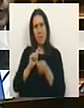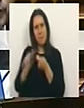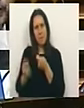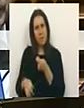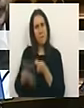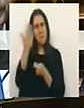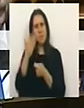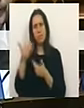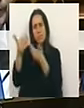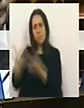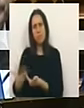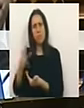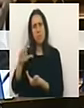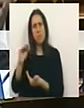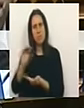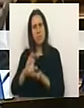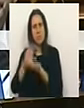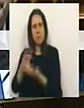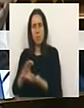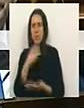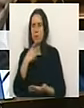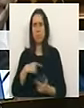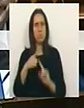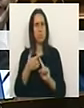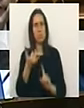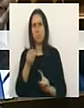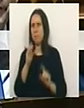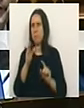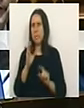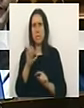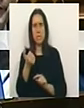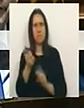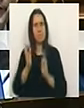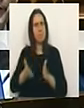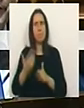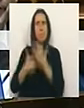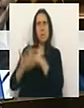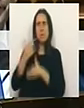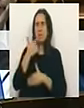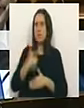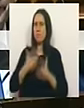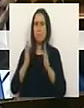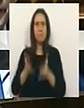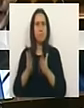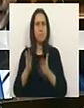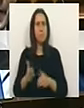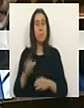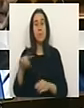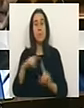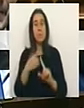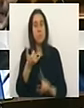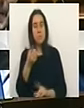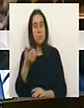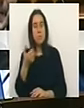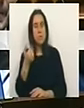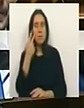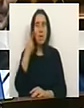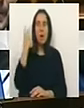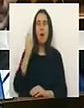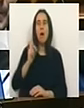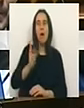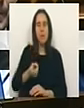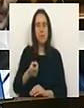Estado há 10 anos? Não venha com 2015, não venha com o passado, porque se formos ver o que se passava em 2015,